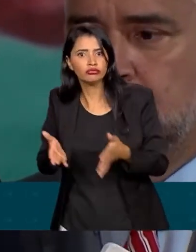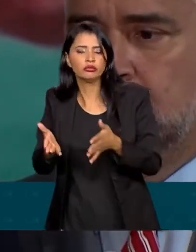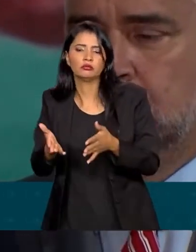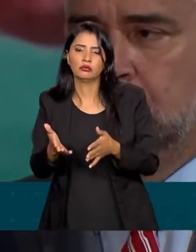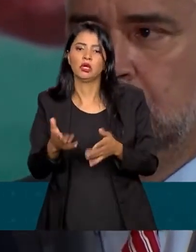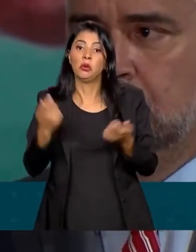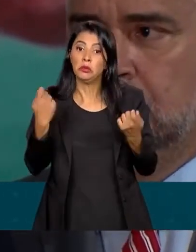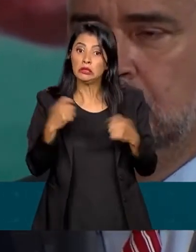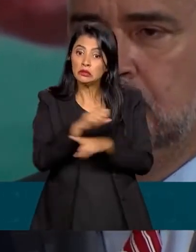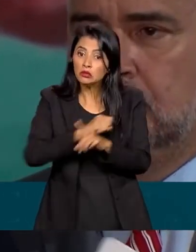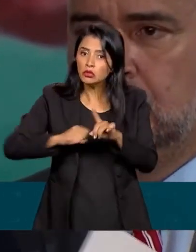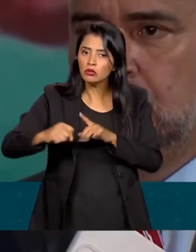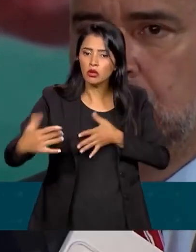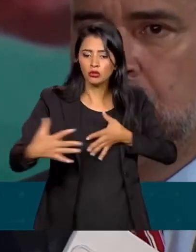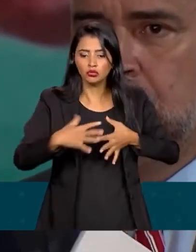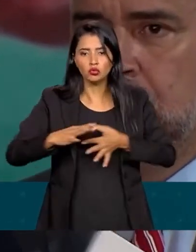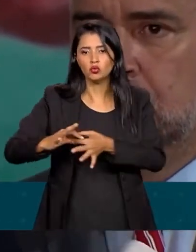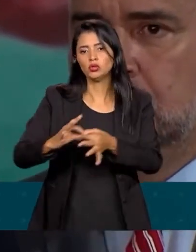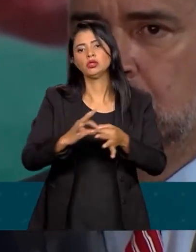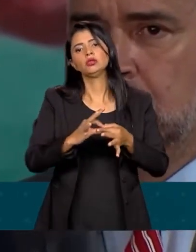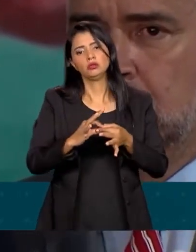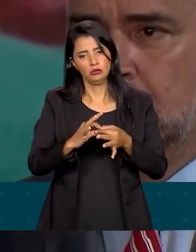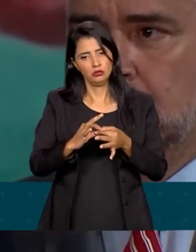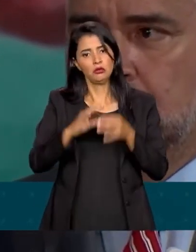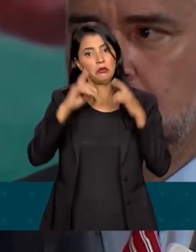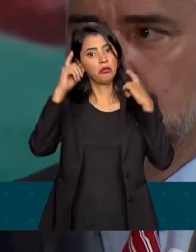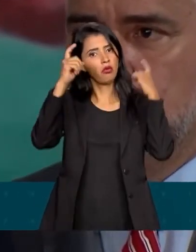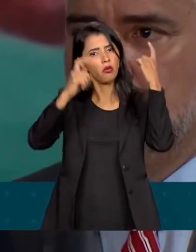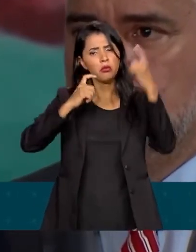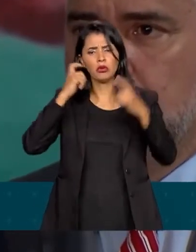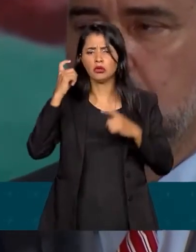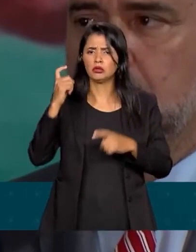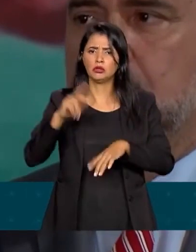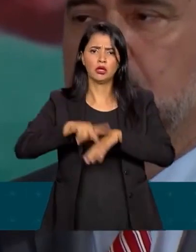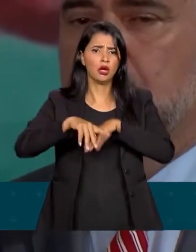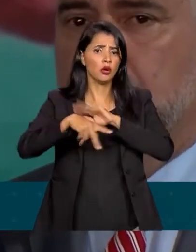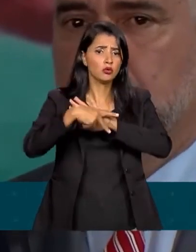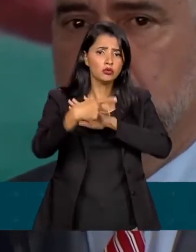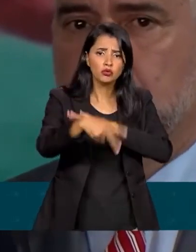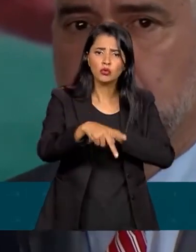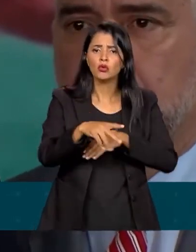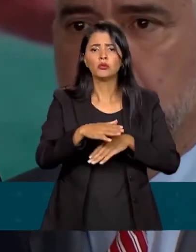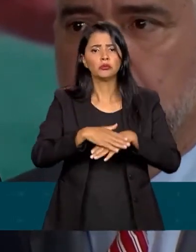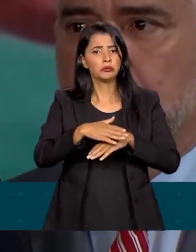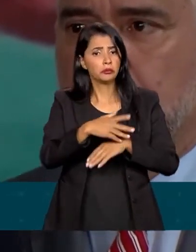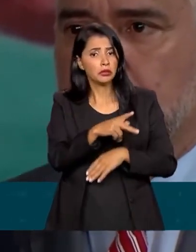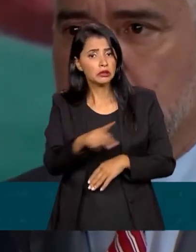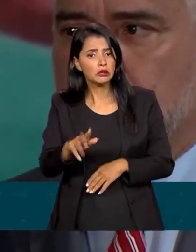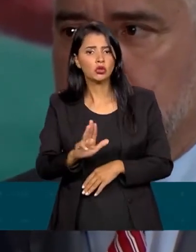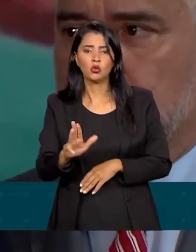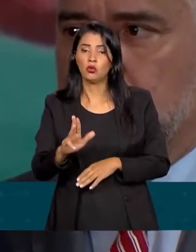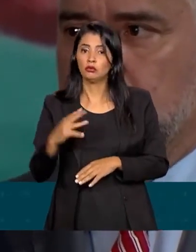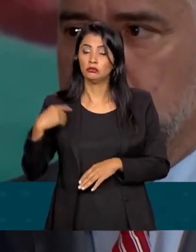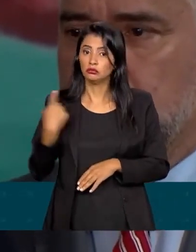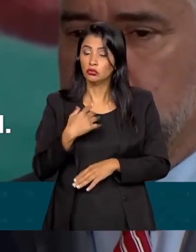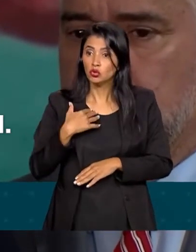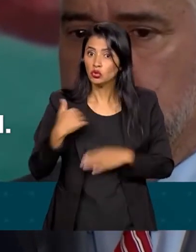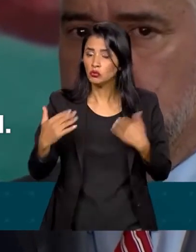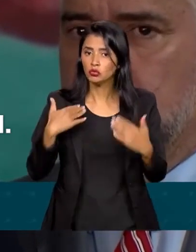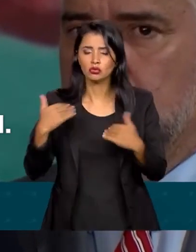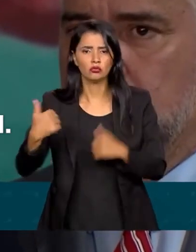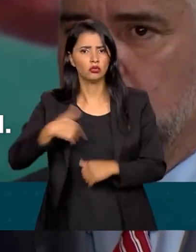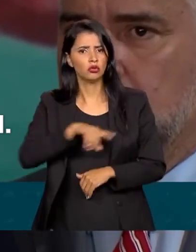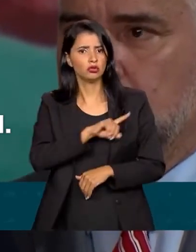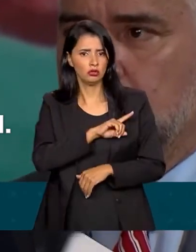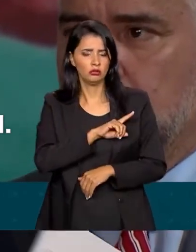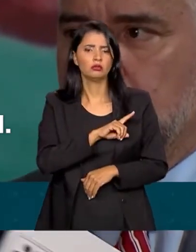à sociedade inteira. E a preocupação enorme do presidente da República, do presidente Lula, em relação a isso, nos convocou imediatamente. Nós